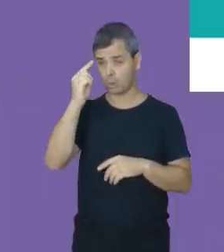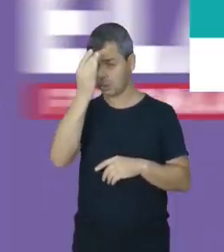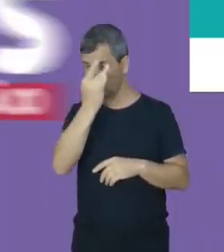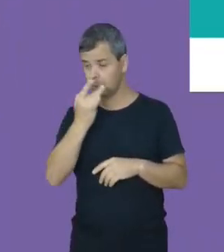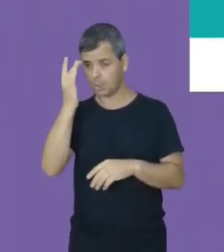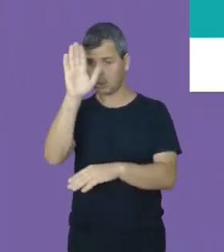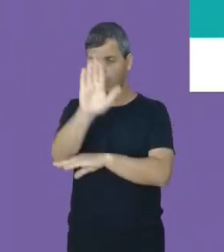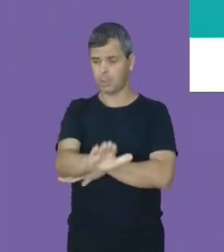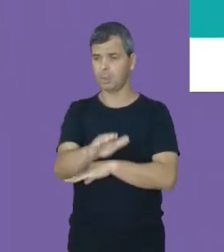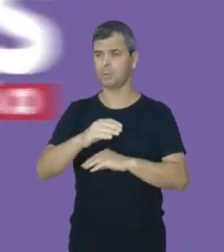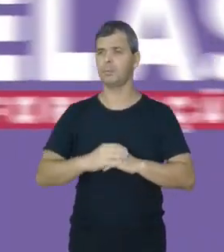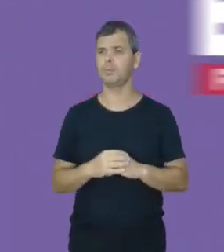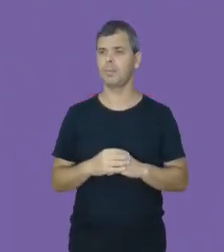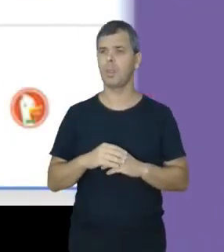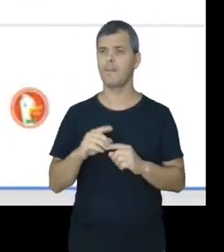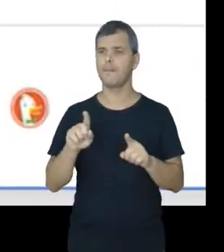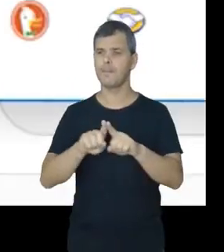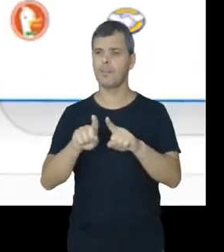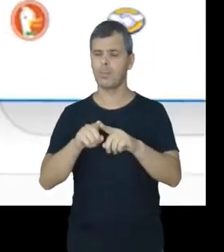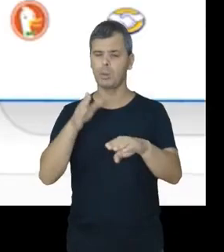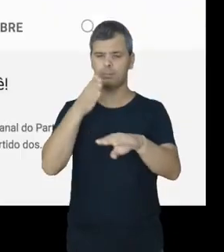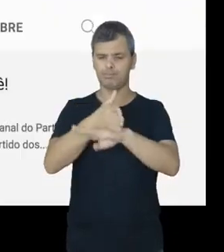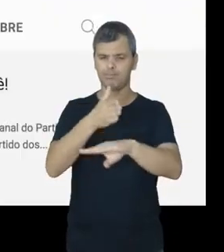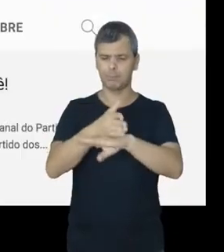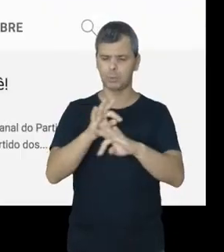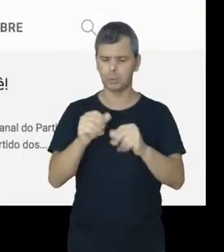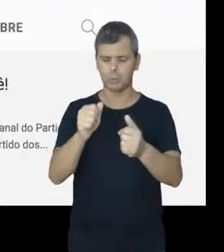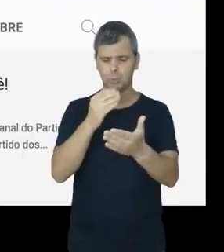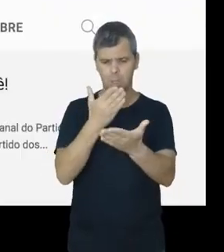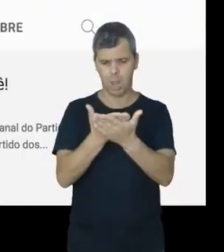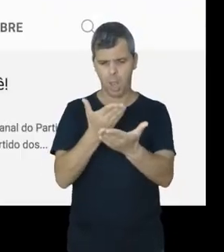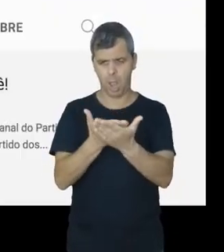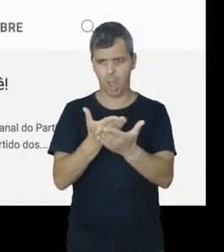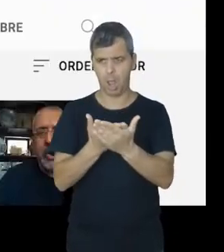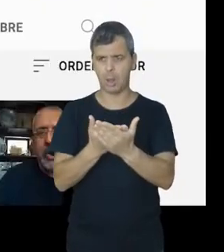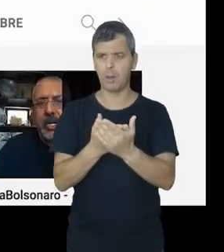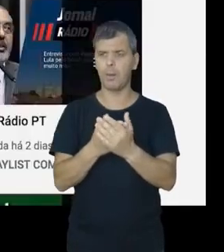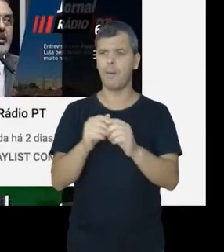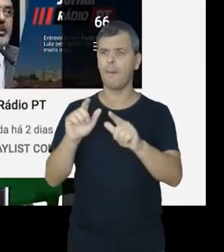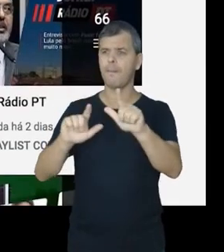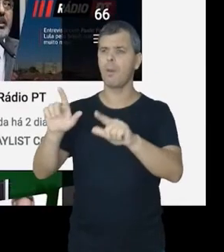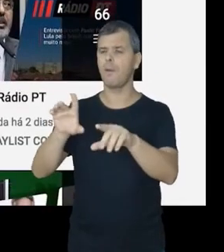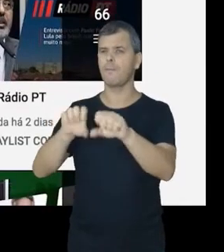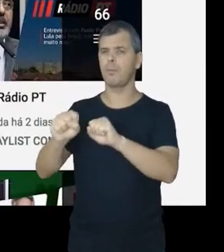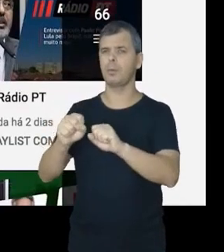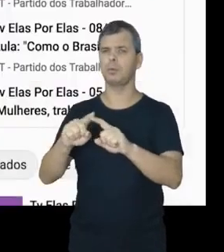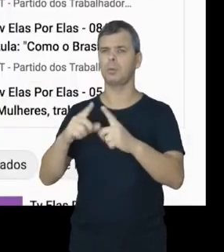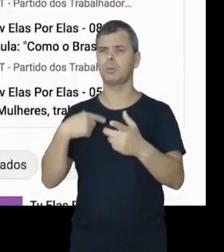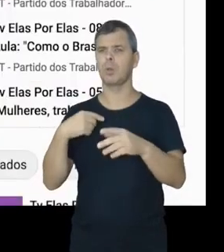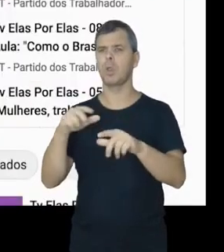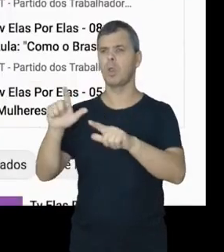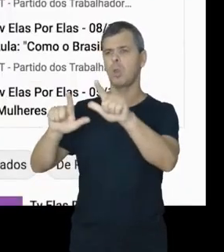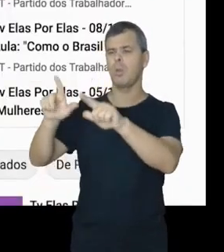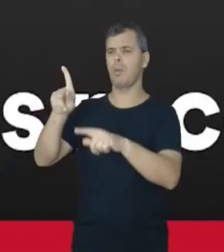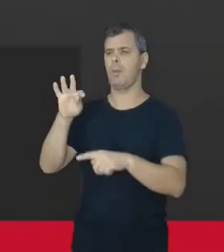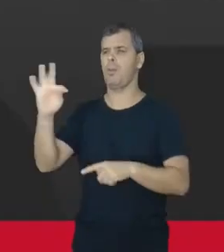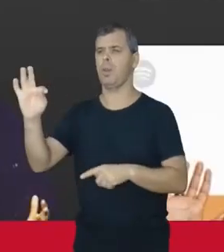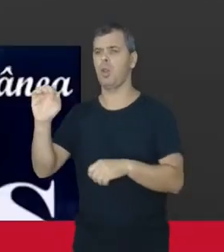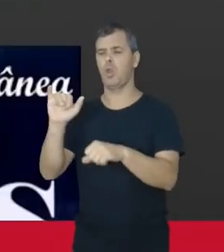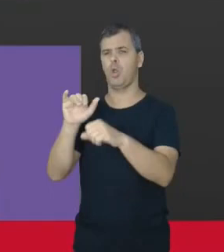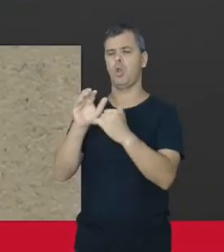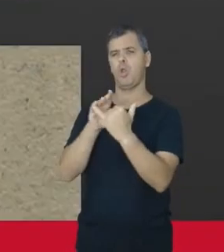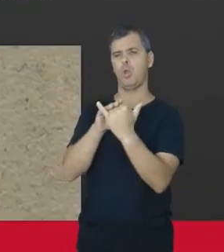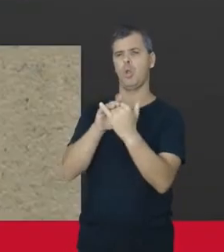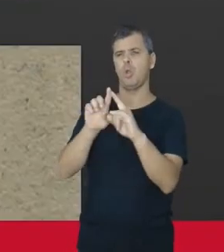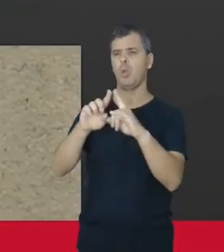E Você Ainda Pode Acessar Todas As Aulas Na Playlist TV Elas Por Elas Formação No Canal Da TV PT No Youtube